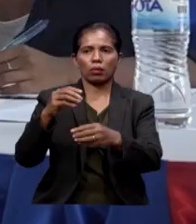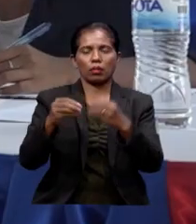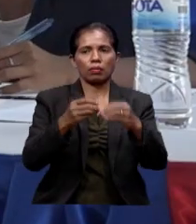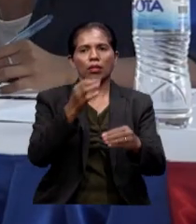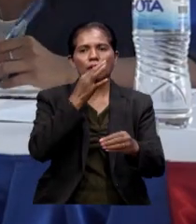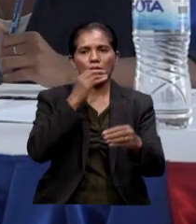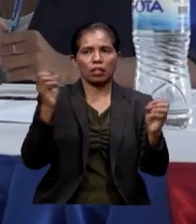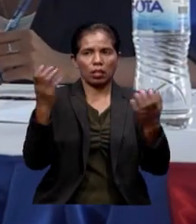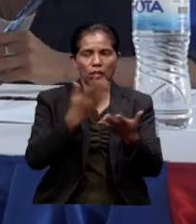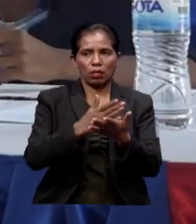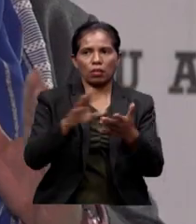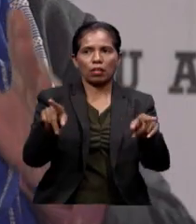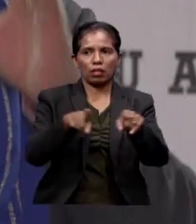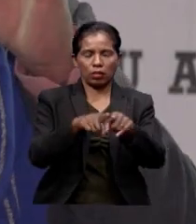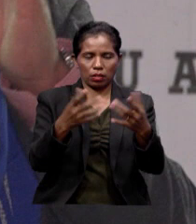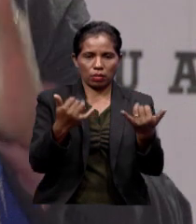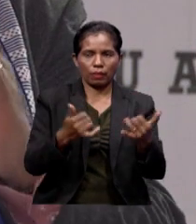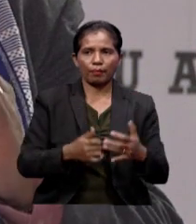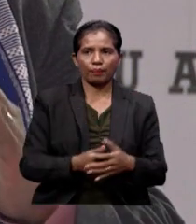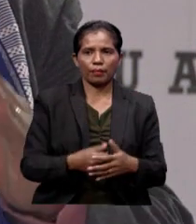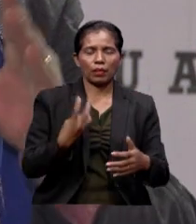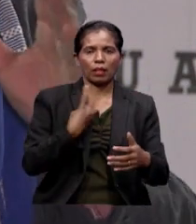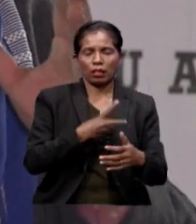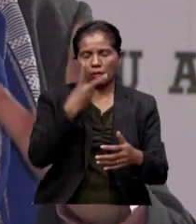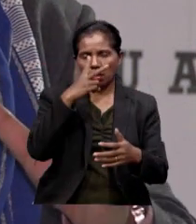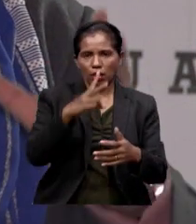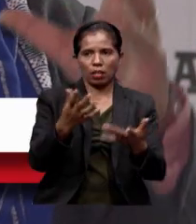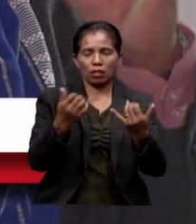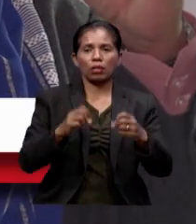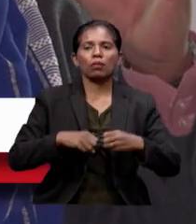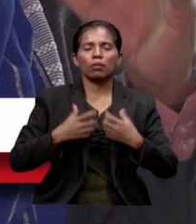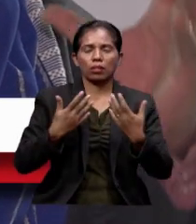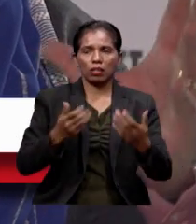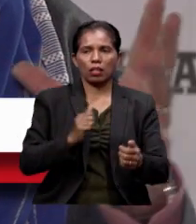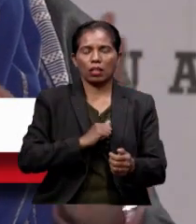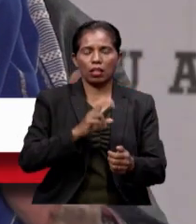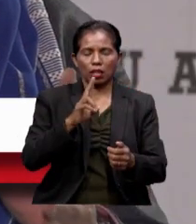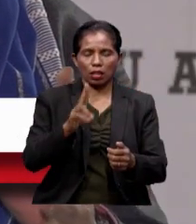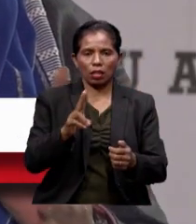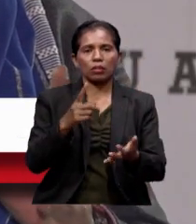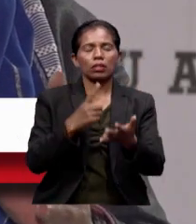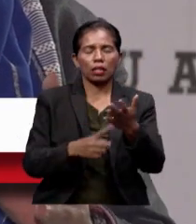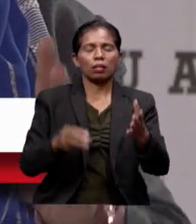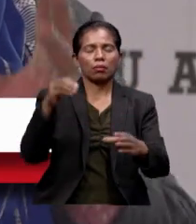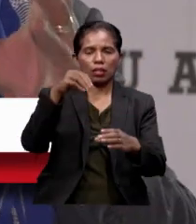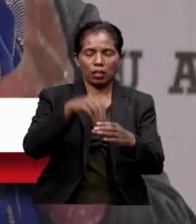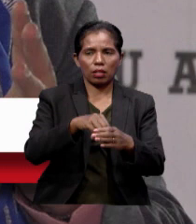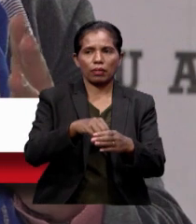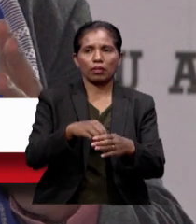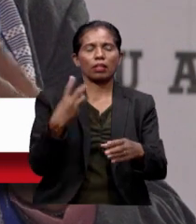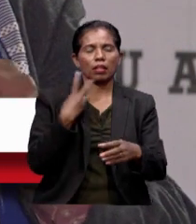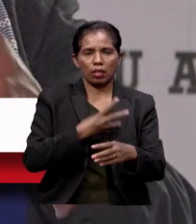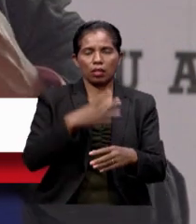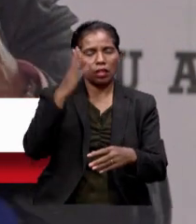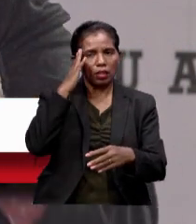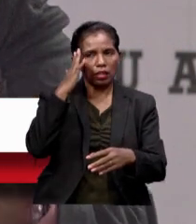ela sosa a nessa agora. Veita tarelo agora, né? Ato hanusama, a leu e a produção CIRNB pelo tal mercado. Ita tene,